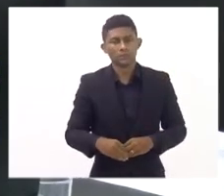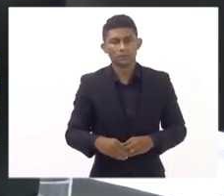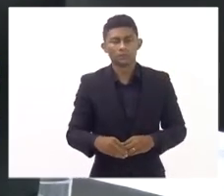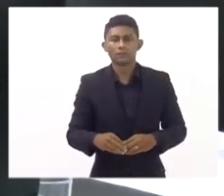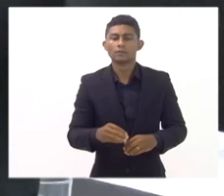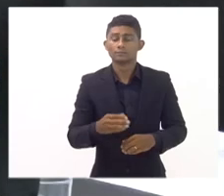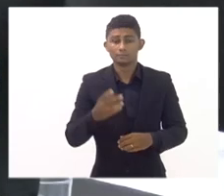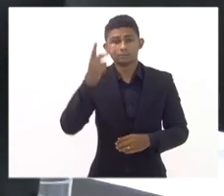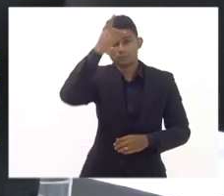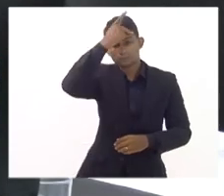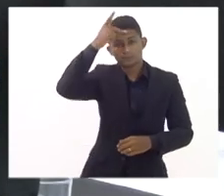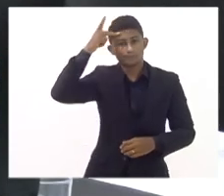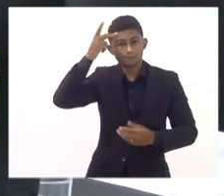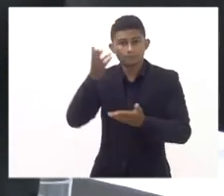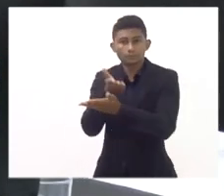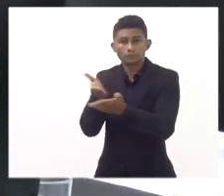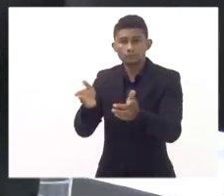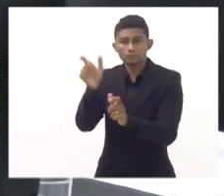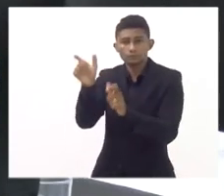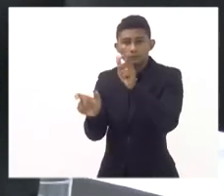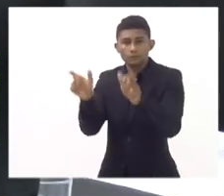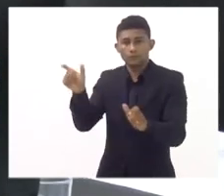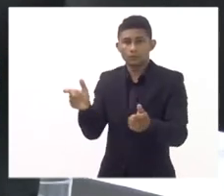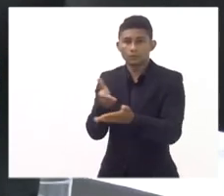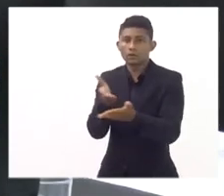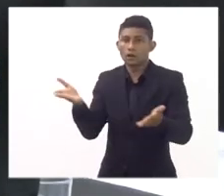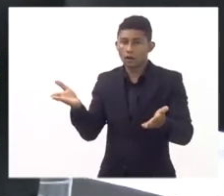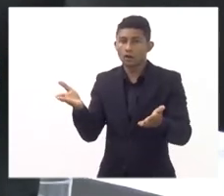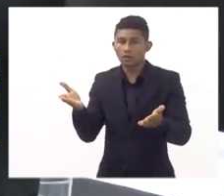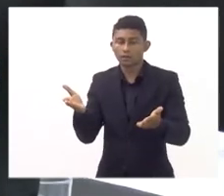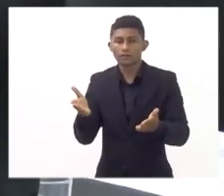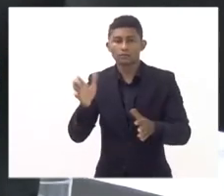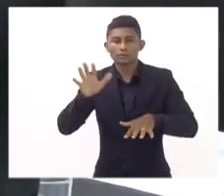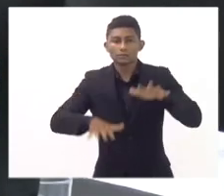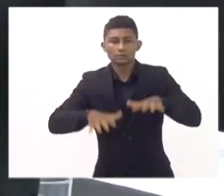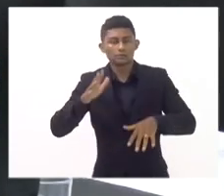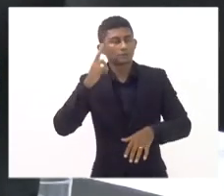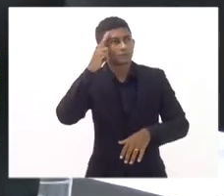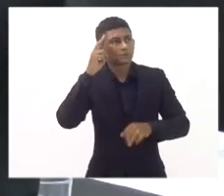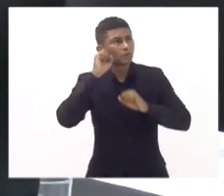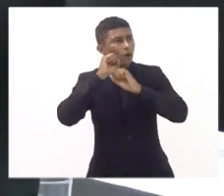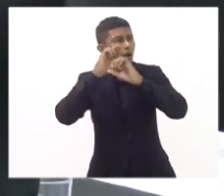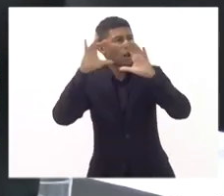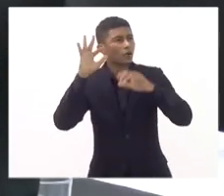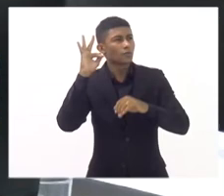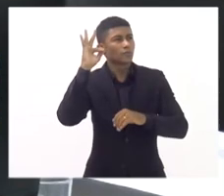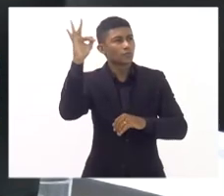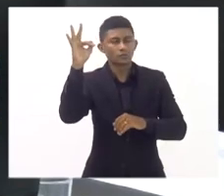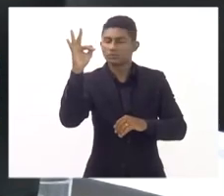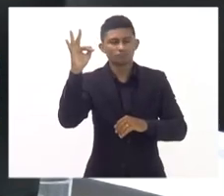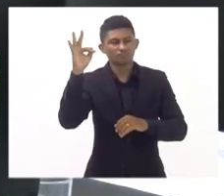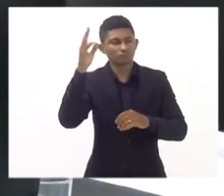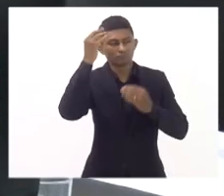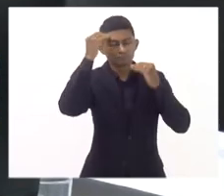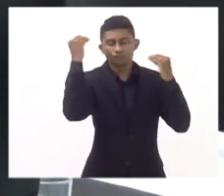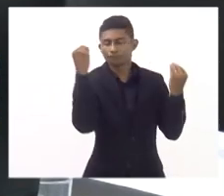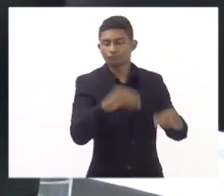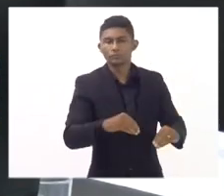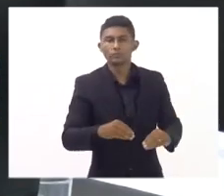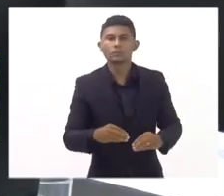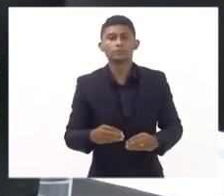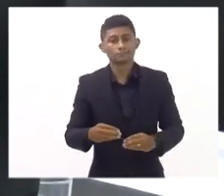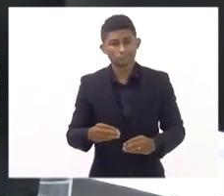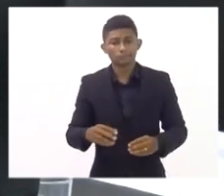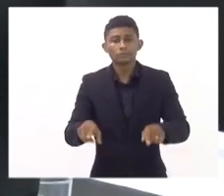Está falando de pessoas, de estudantes, que talvez estejam ali abandonando seus sonhos ou abandonando a sua única possibilidade na vida de